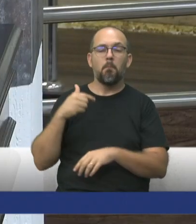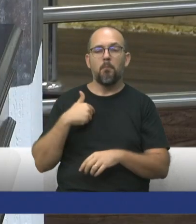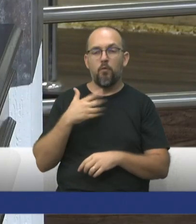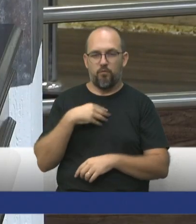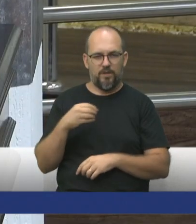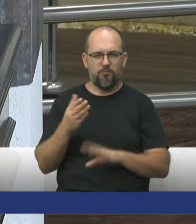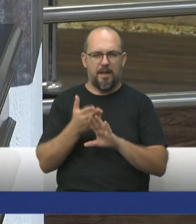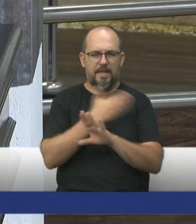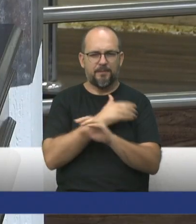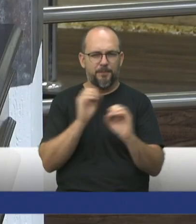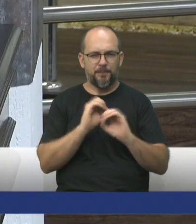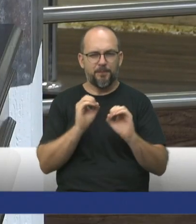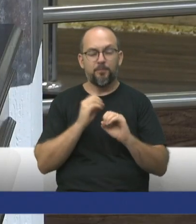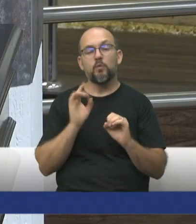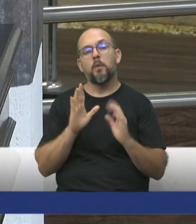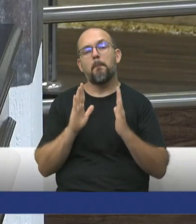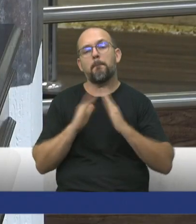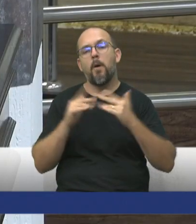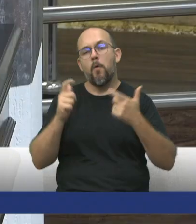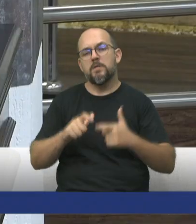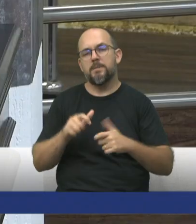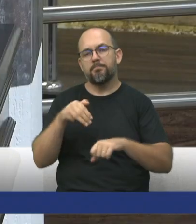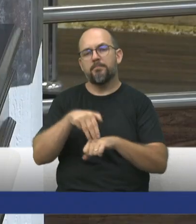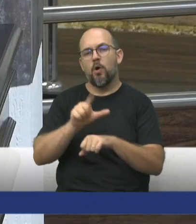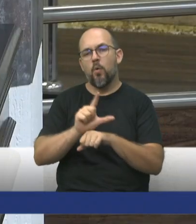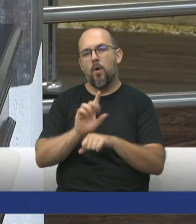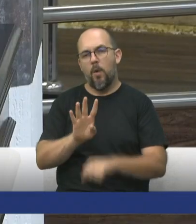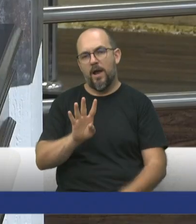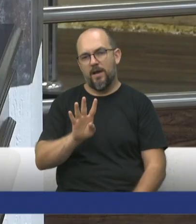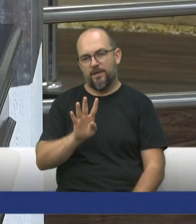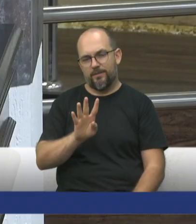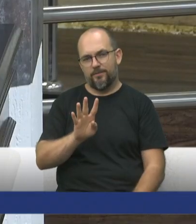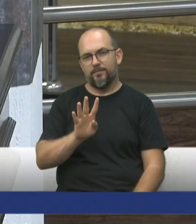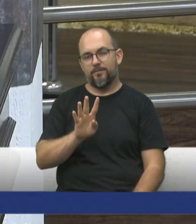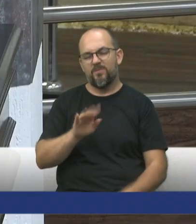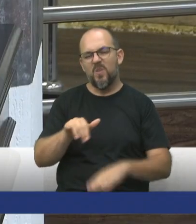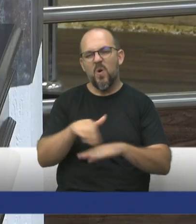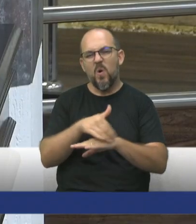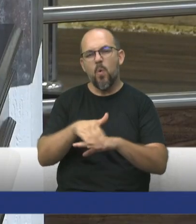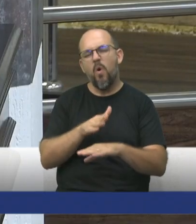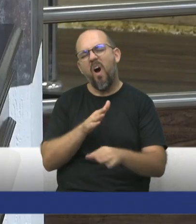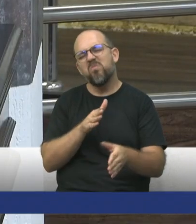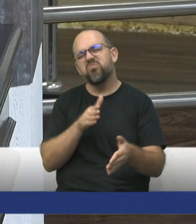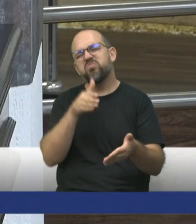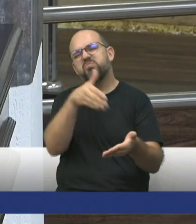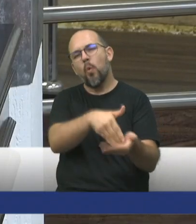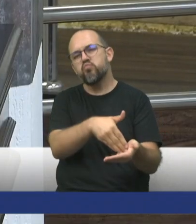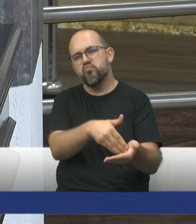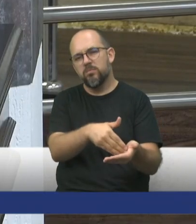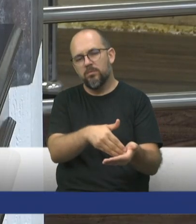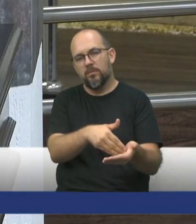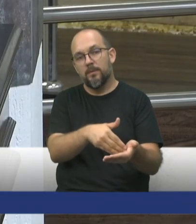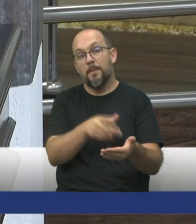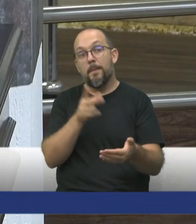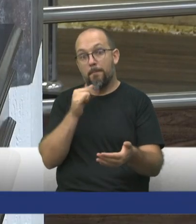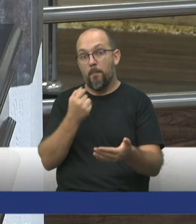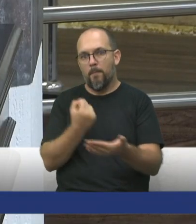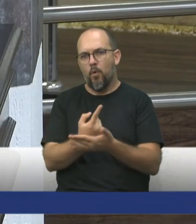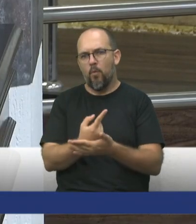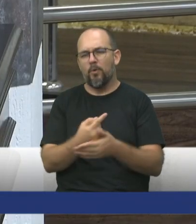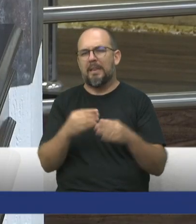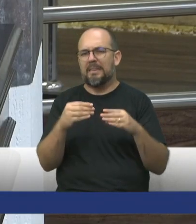moradora do Maria Luísa 4, das penúltimas ruas, né, mãe? Que o meu pai comprou um terreno com